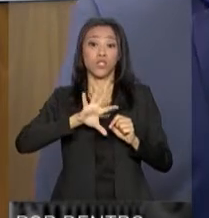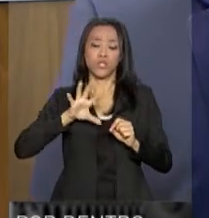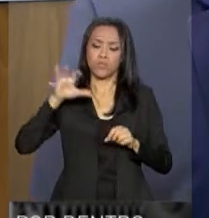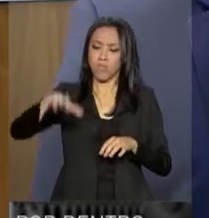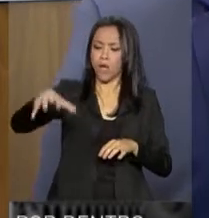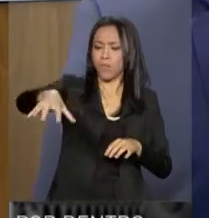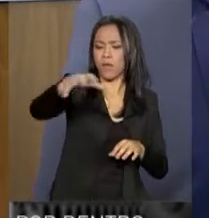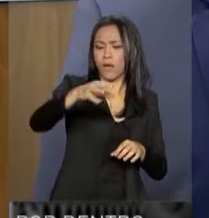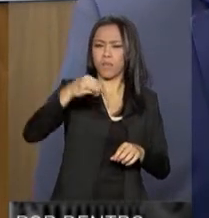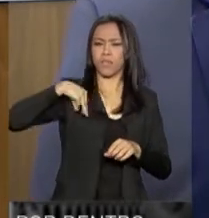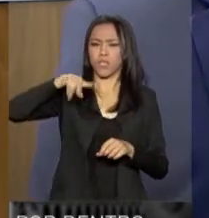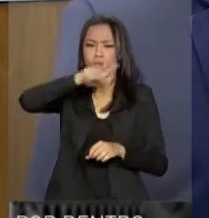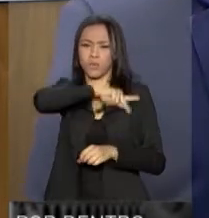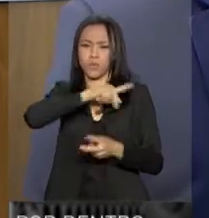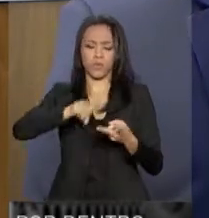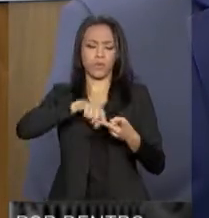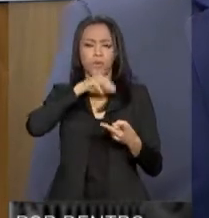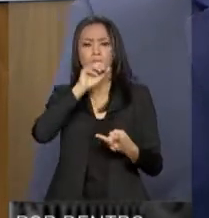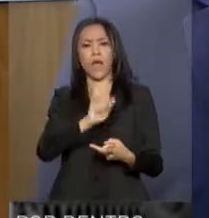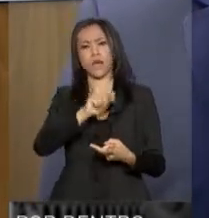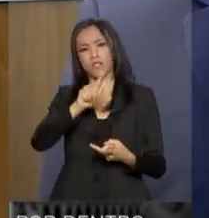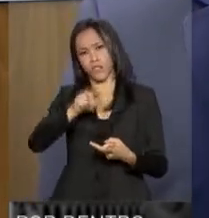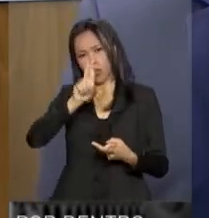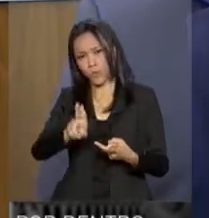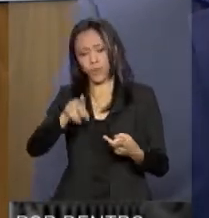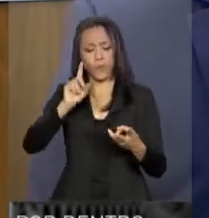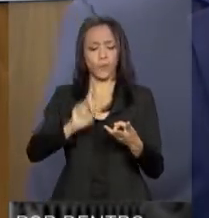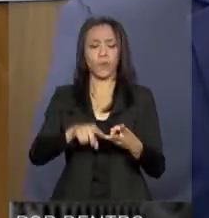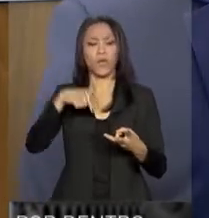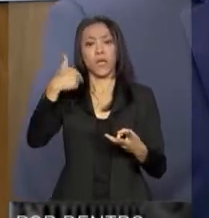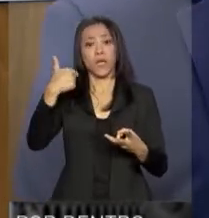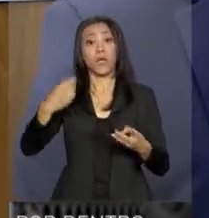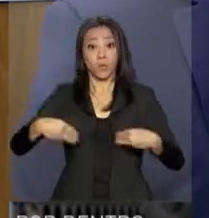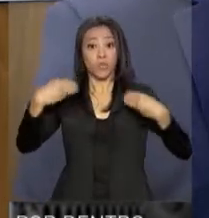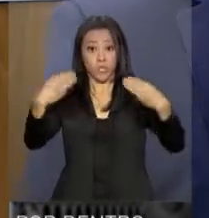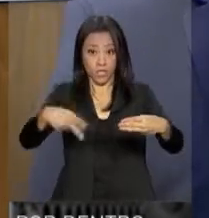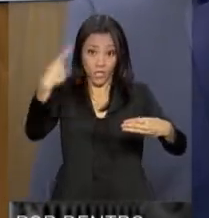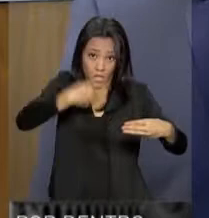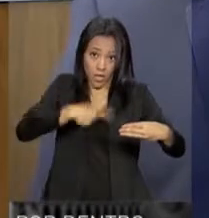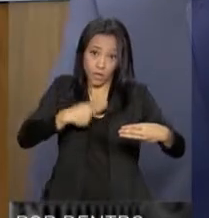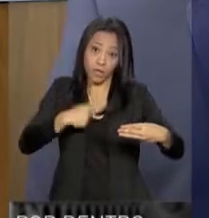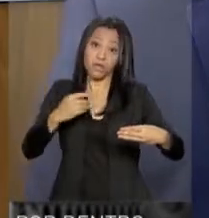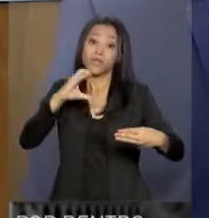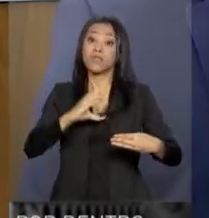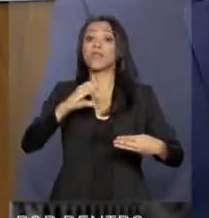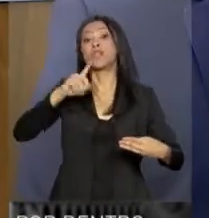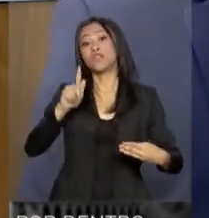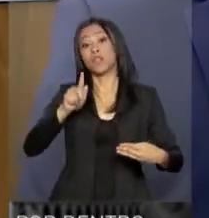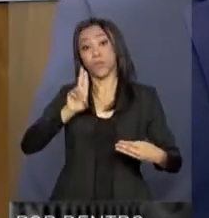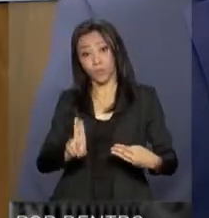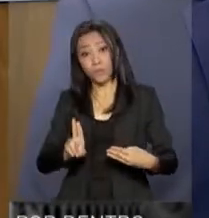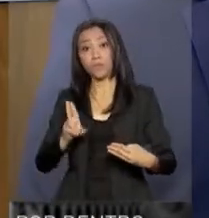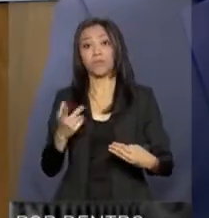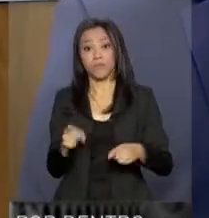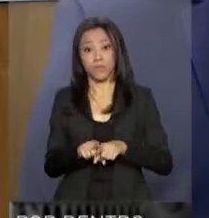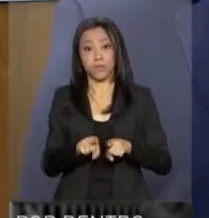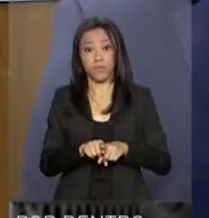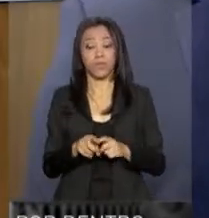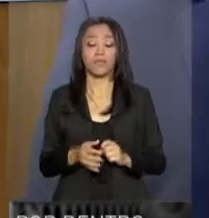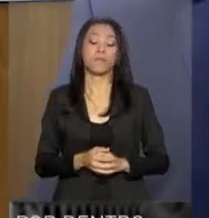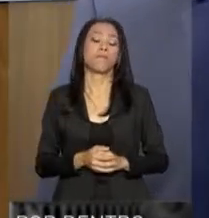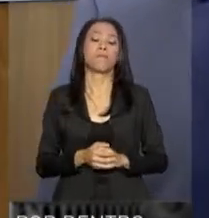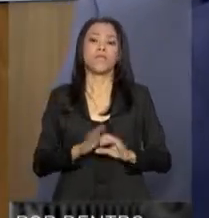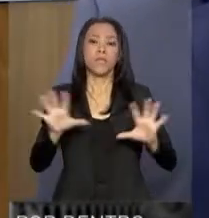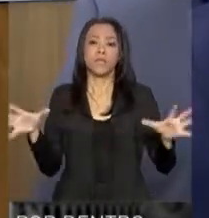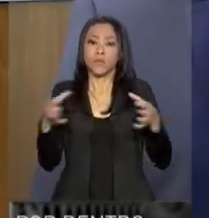ministério público a gpu e nosso ministério da transparência nossas e jô e isso vai